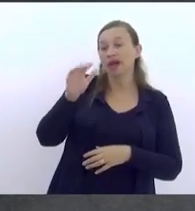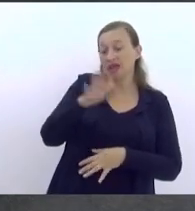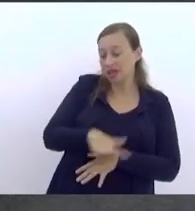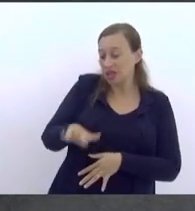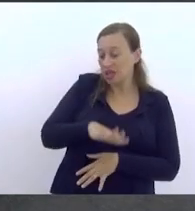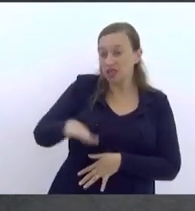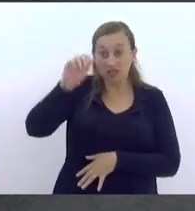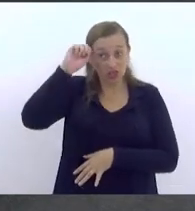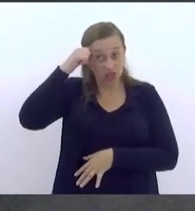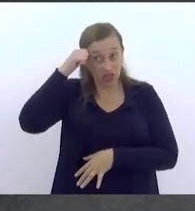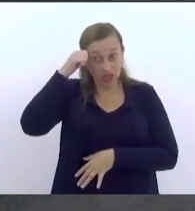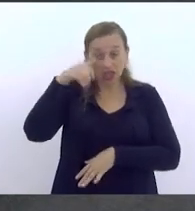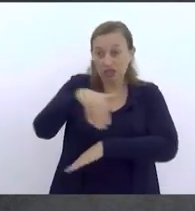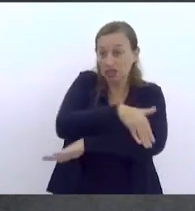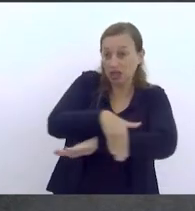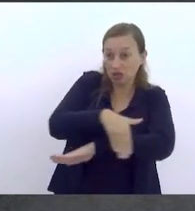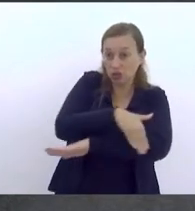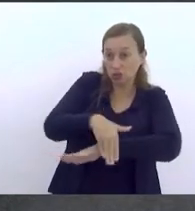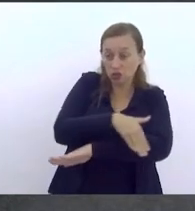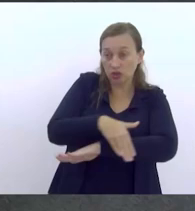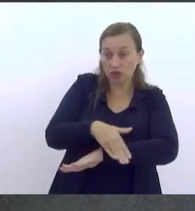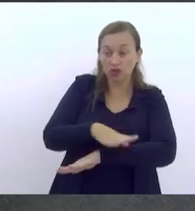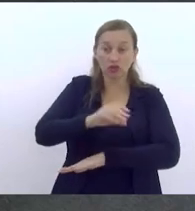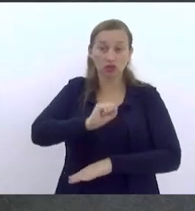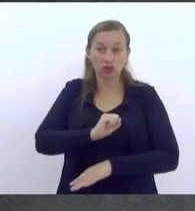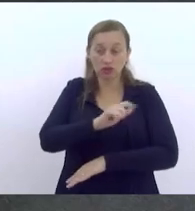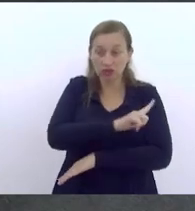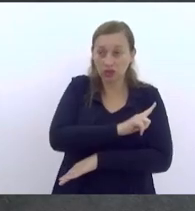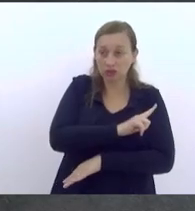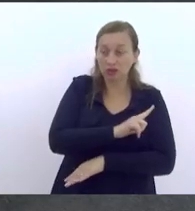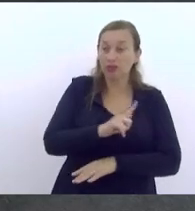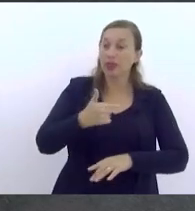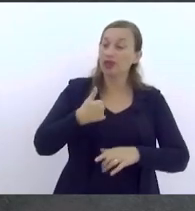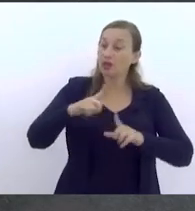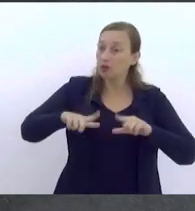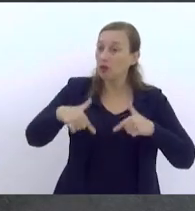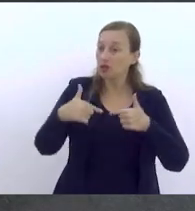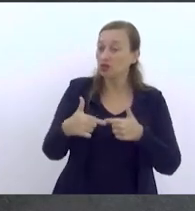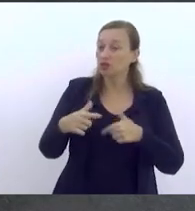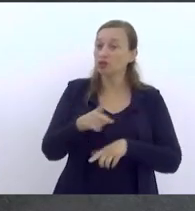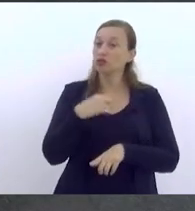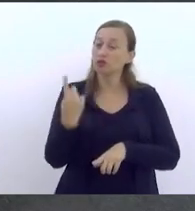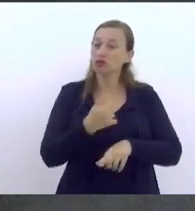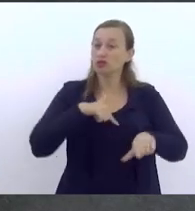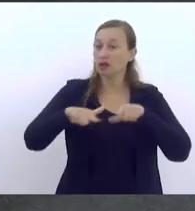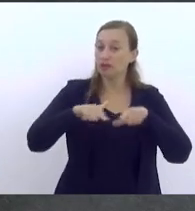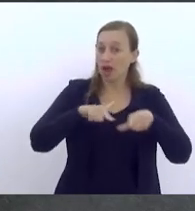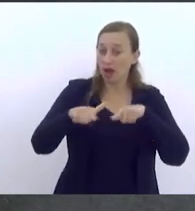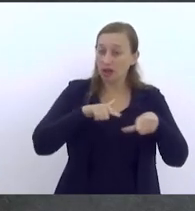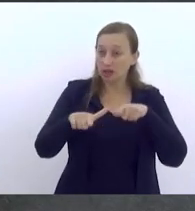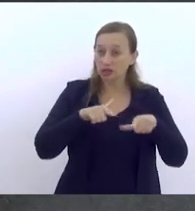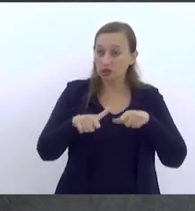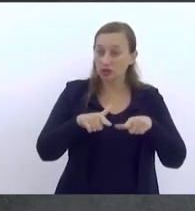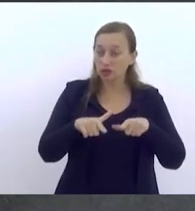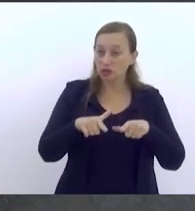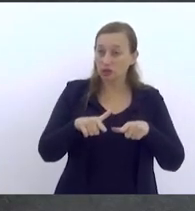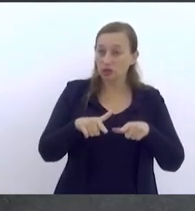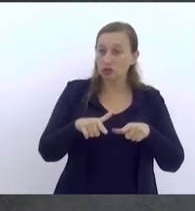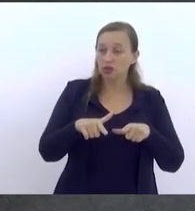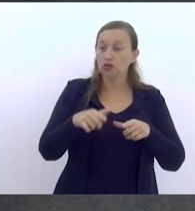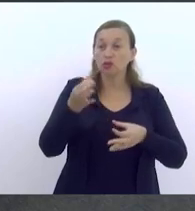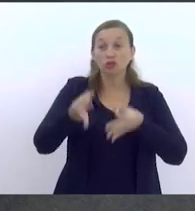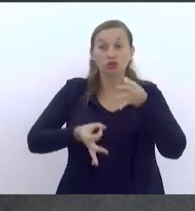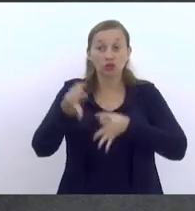São Gonçalo. E nós ingressamos com uma ação do nosso mandato no juizado de São